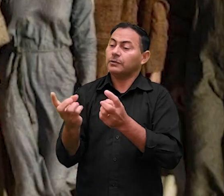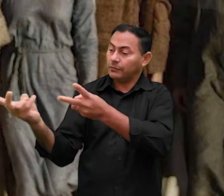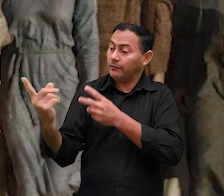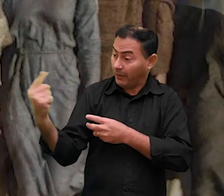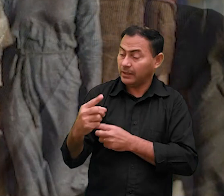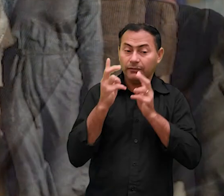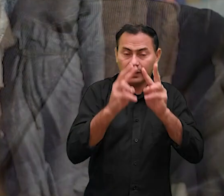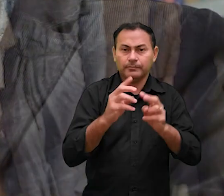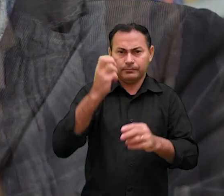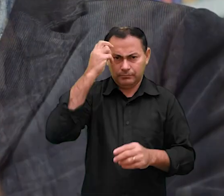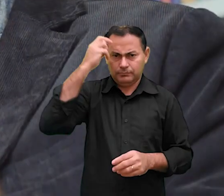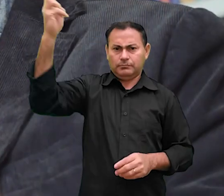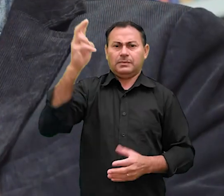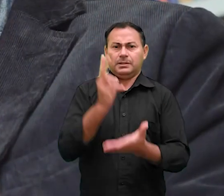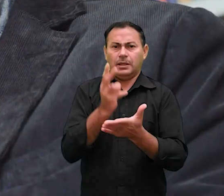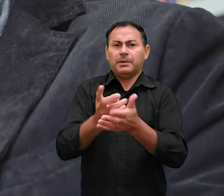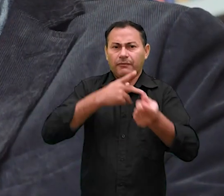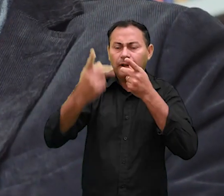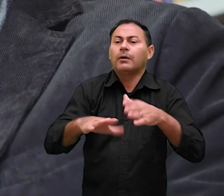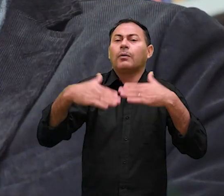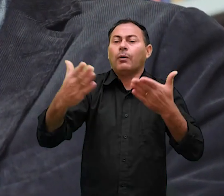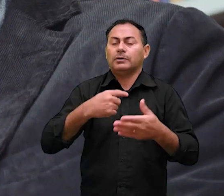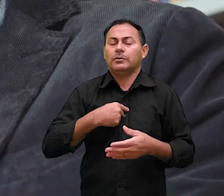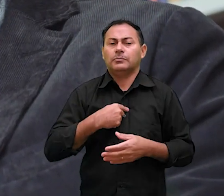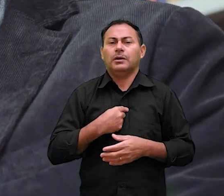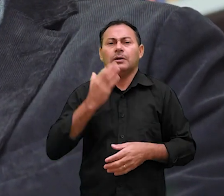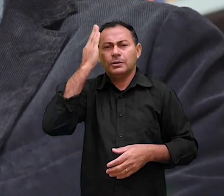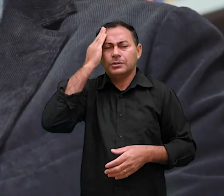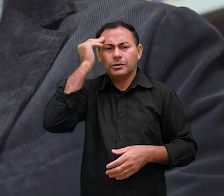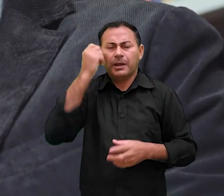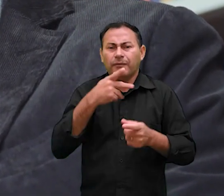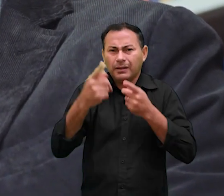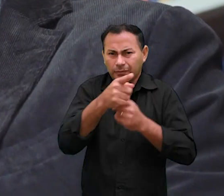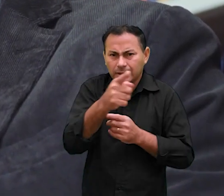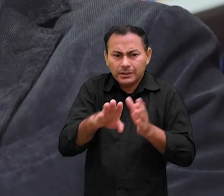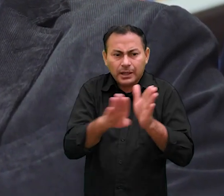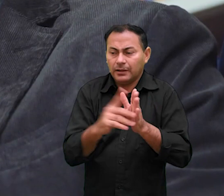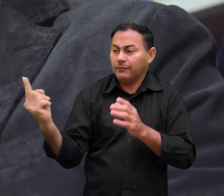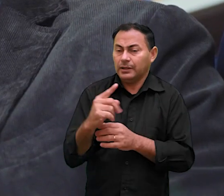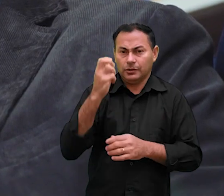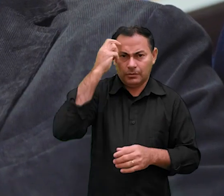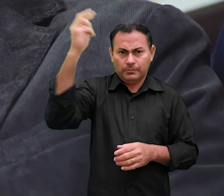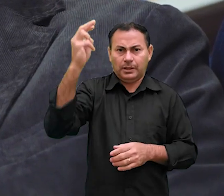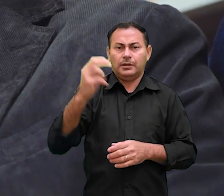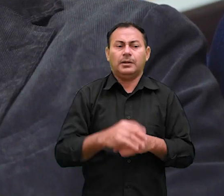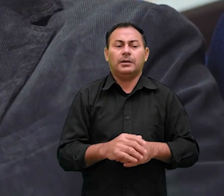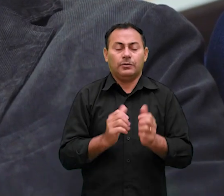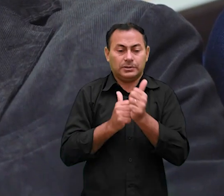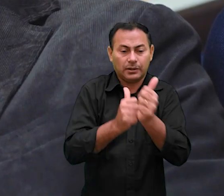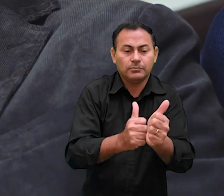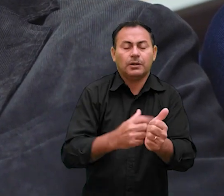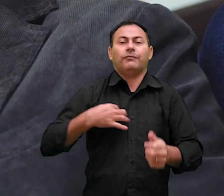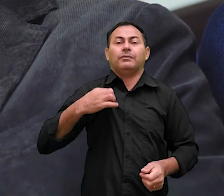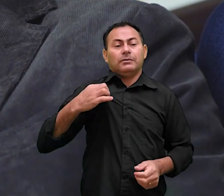vejam. O intelectual sempre diz, quando eu souber, então eu farei. Quando você chegar até mim intelectualmente, então eu o